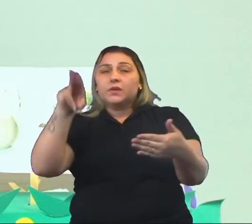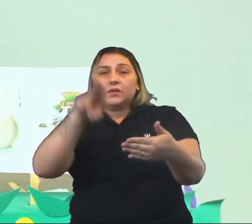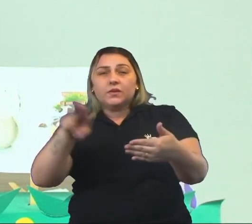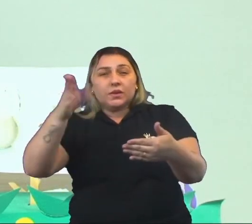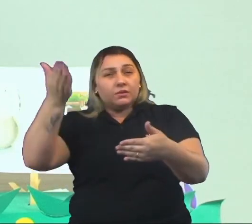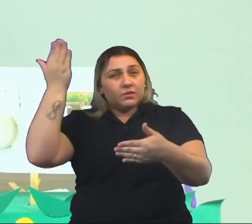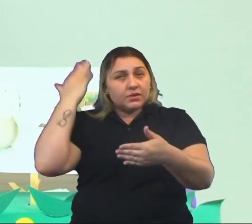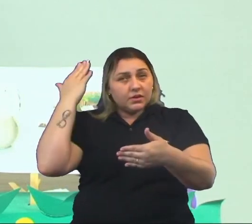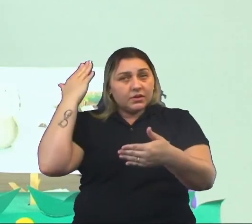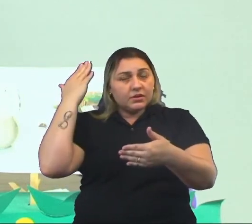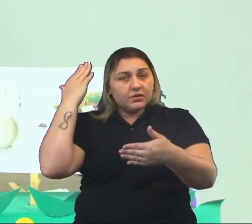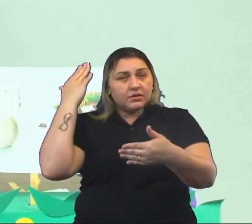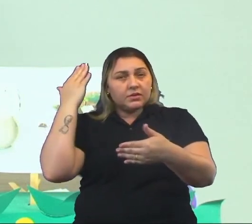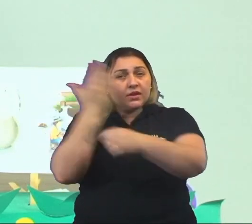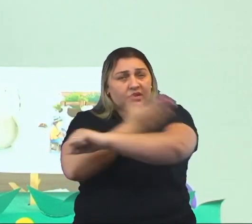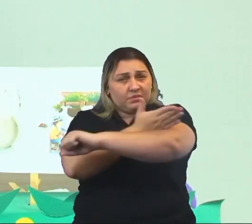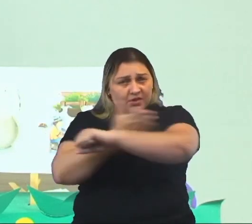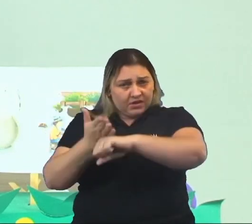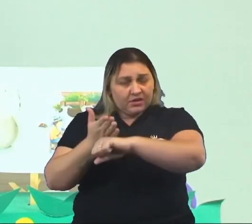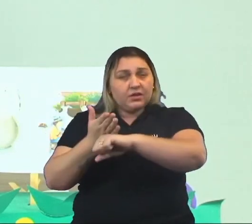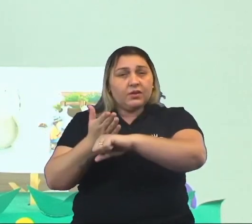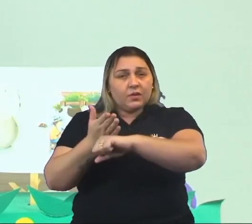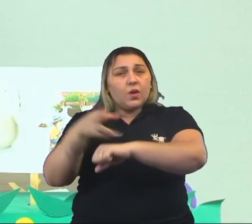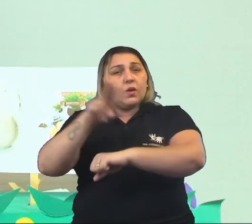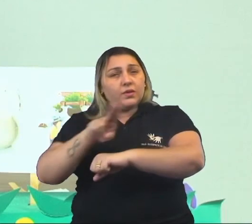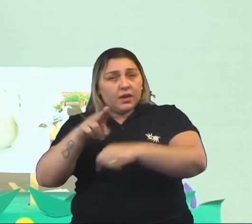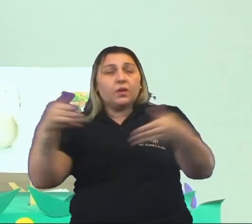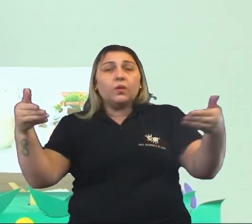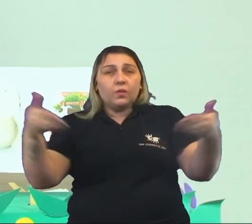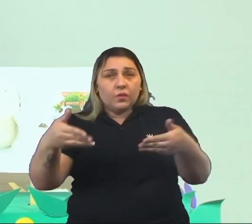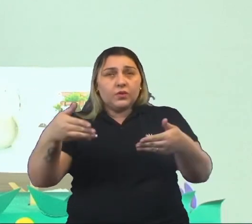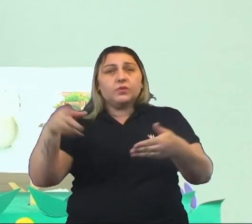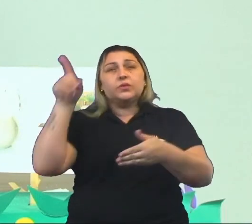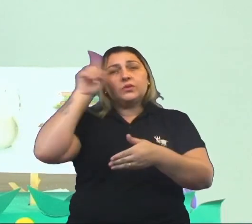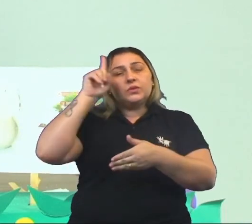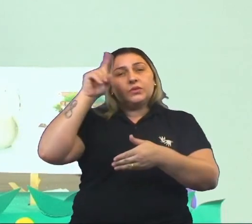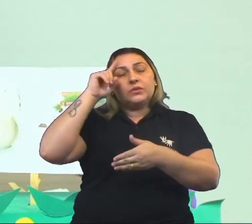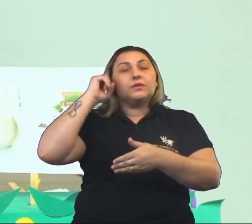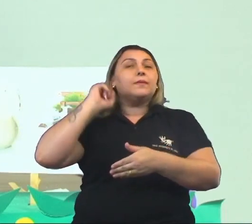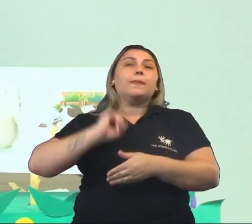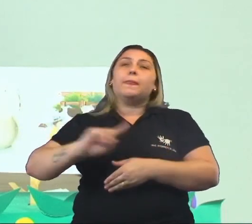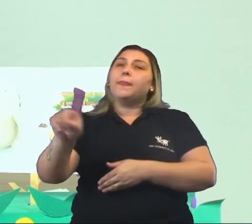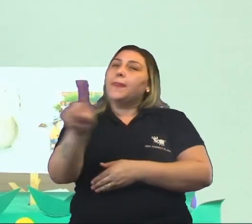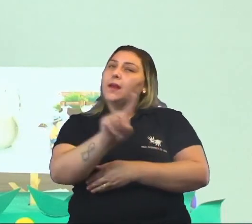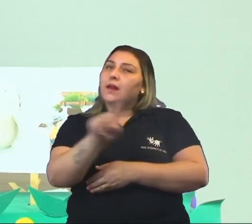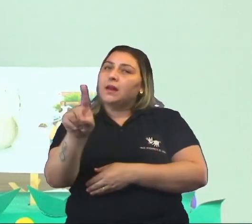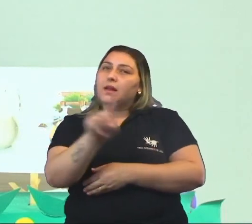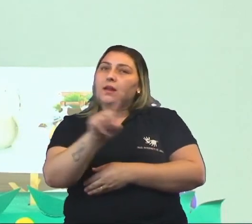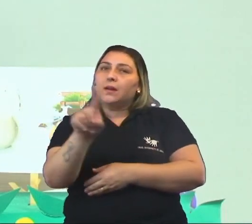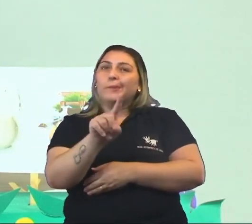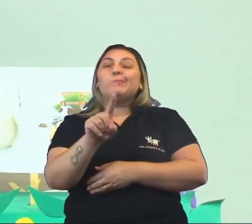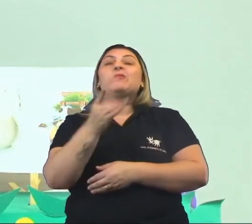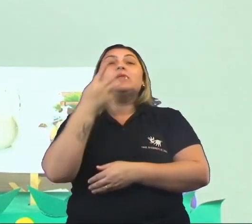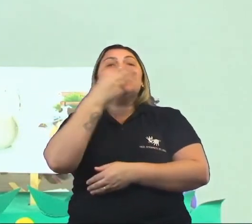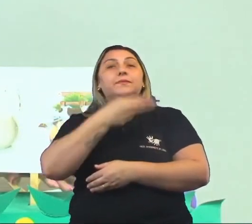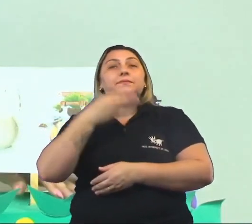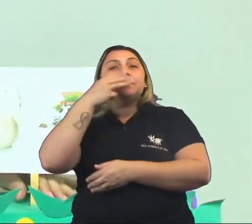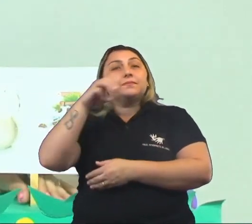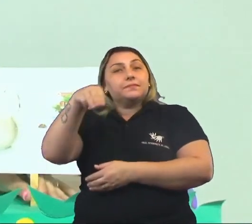no passado? Era um açúcar cristal, esse que nós utilizamos no nosso dia a dia? Não, era o